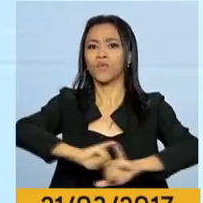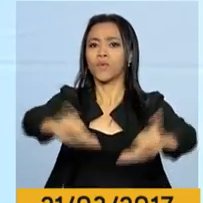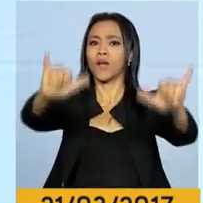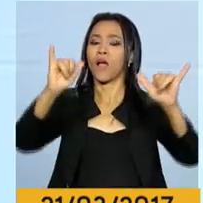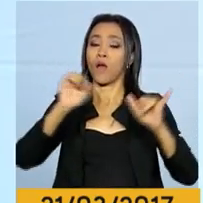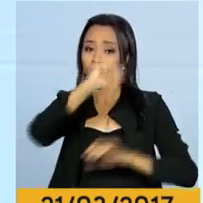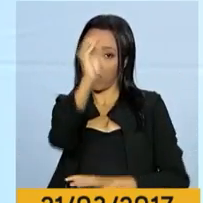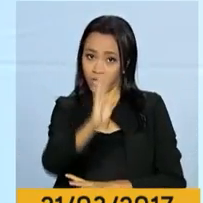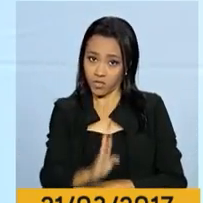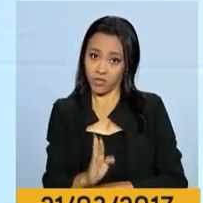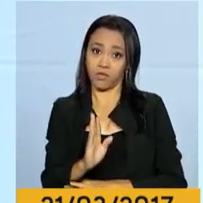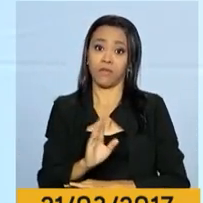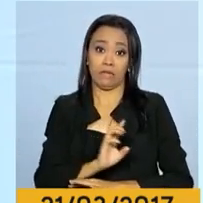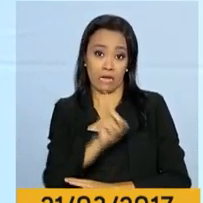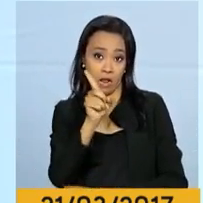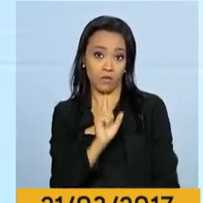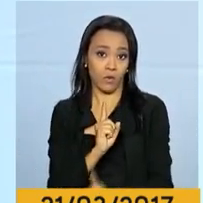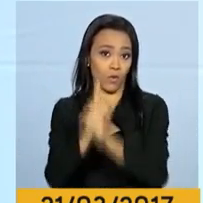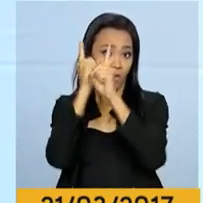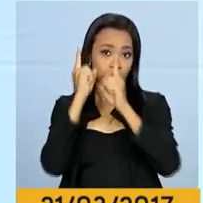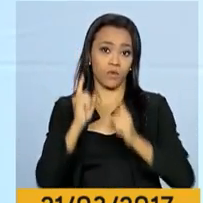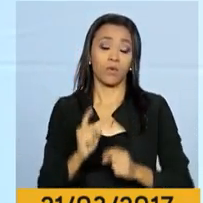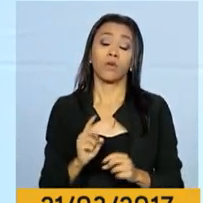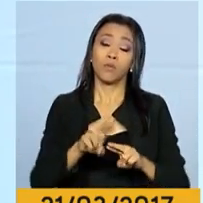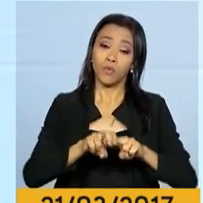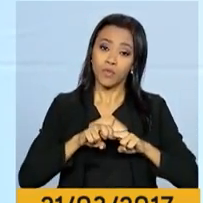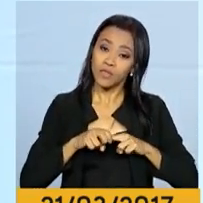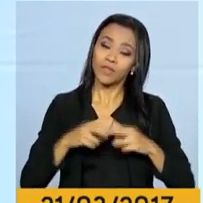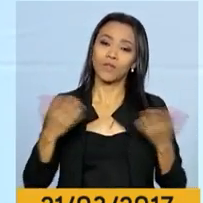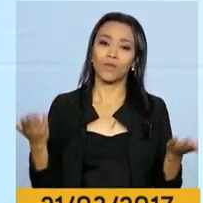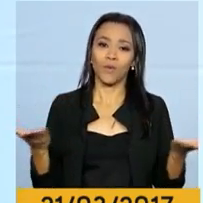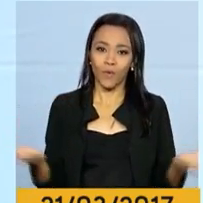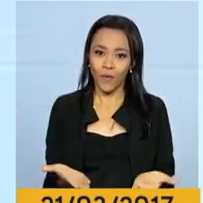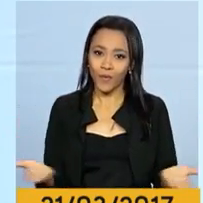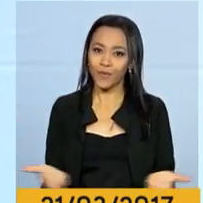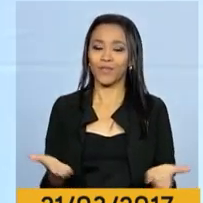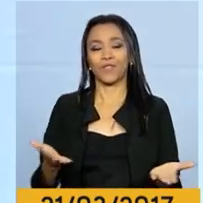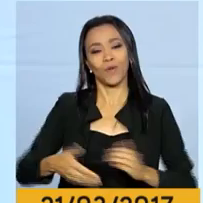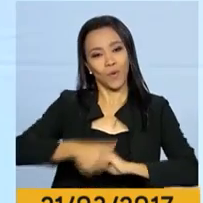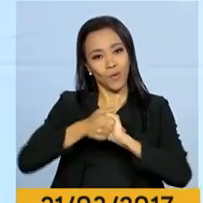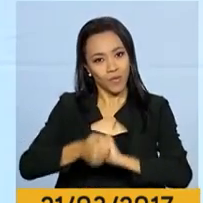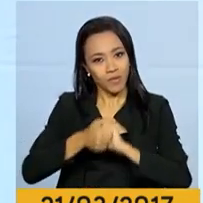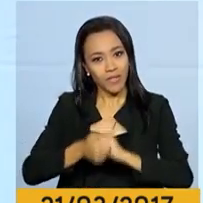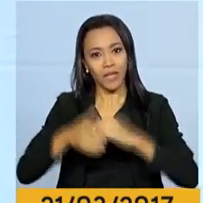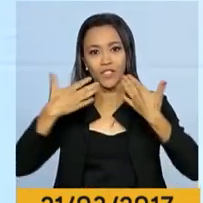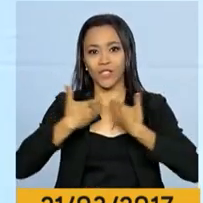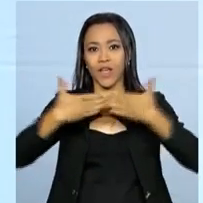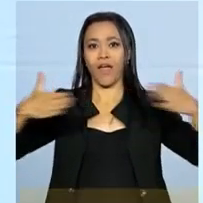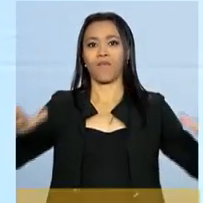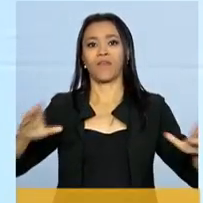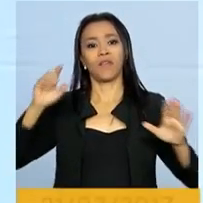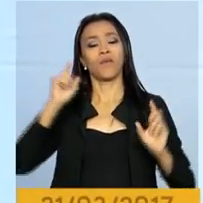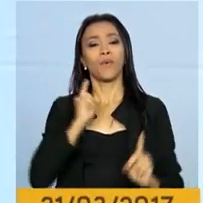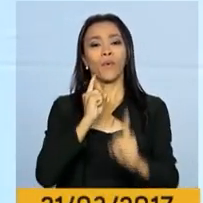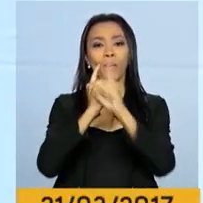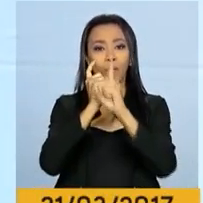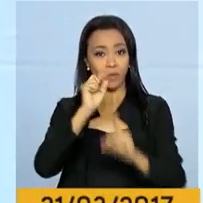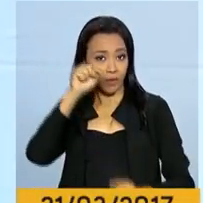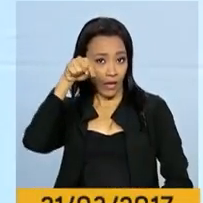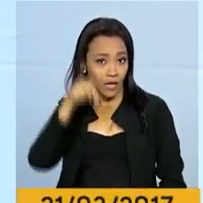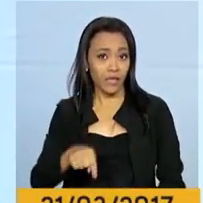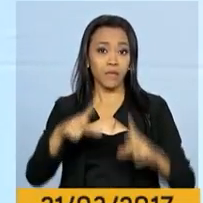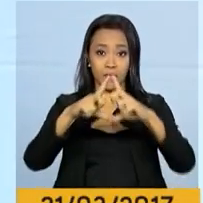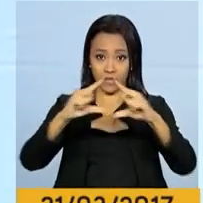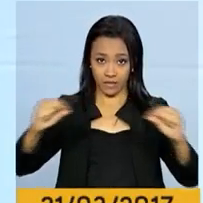nós queremos cumprimentá-la pela oportunidade que temos agora de abrir este encontro aqui